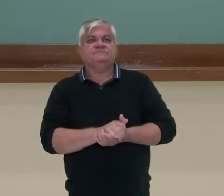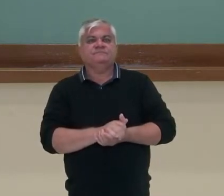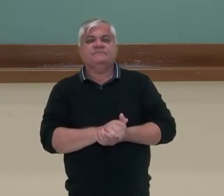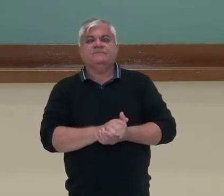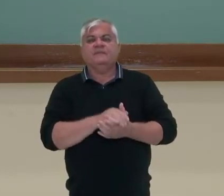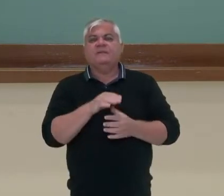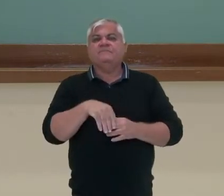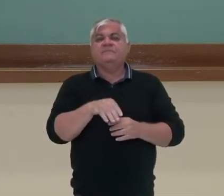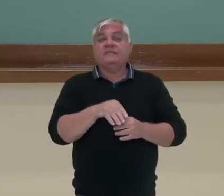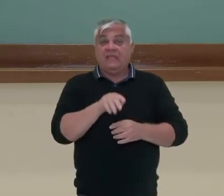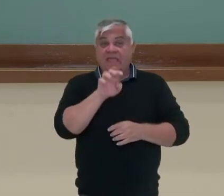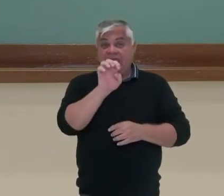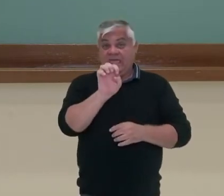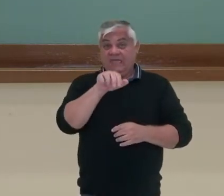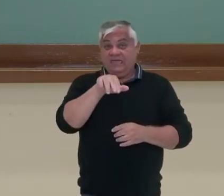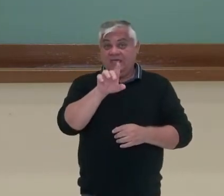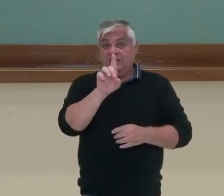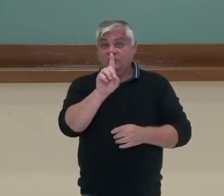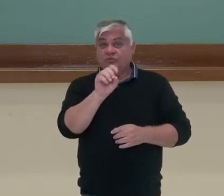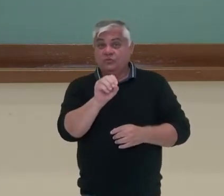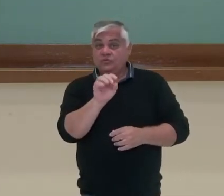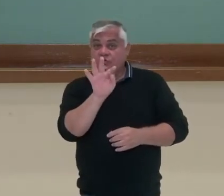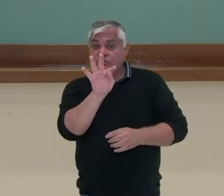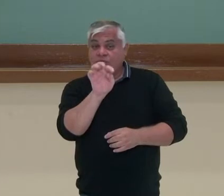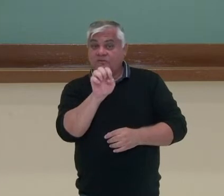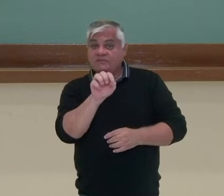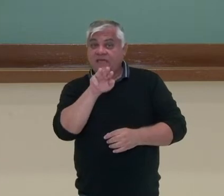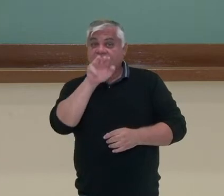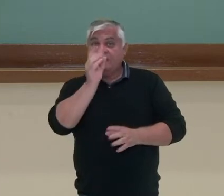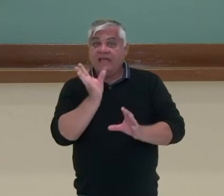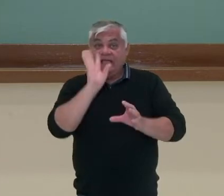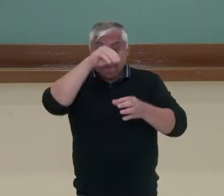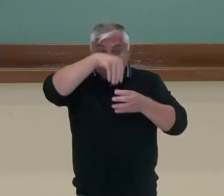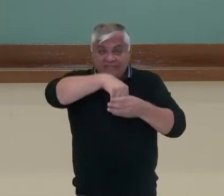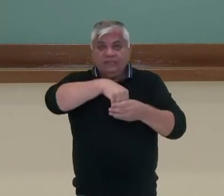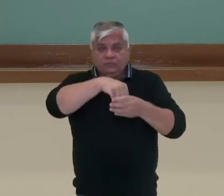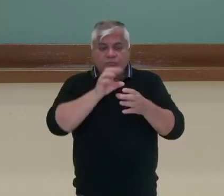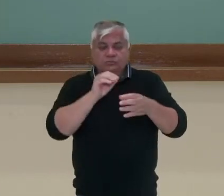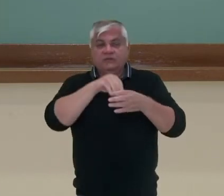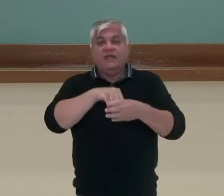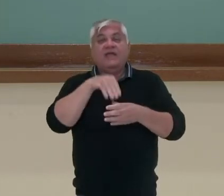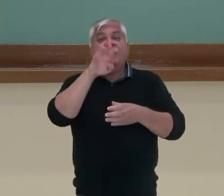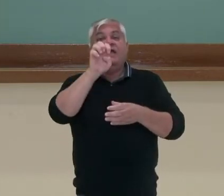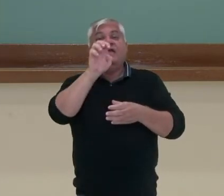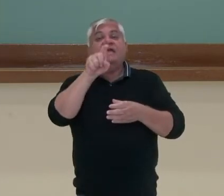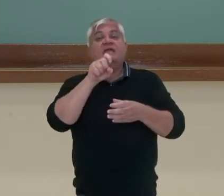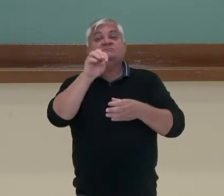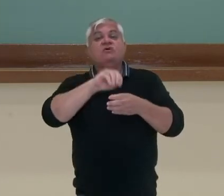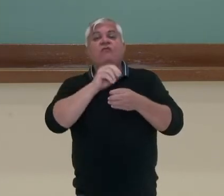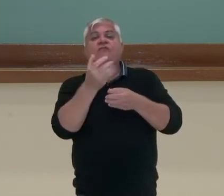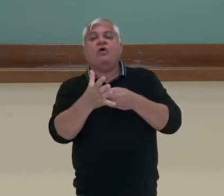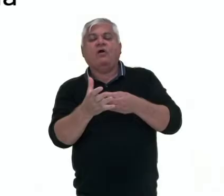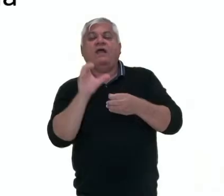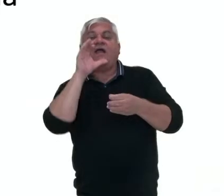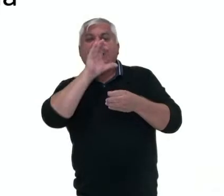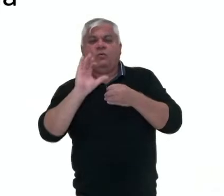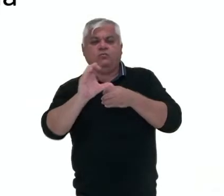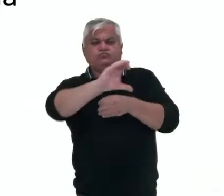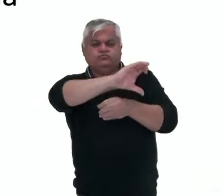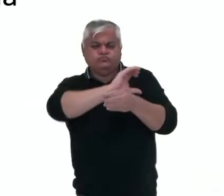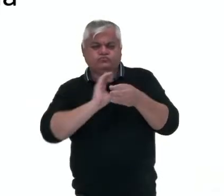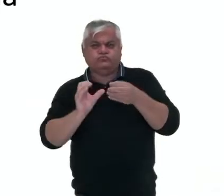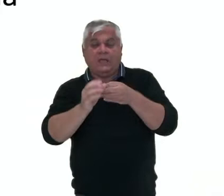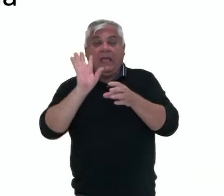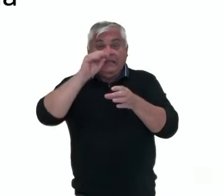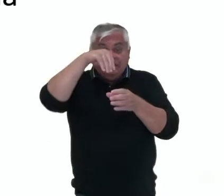E as reações endotérmicas, lembrando que endo significa para dentro, né? Endotérmicas, então, que absorvem calor. São aquelas